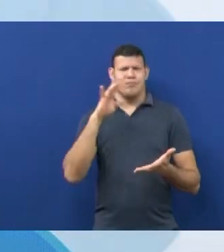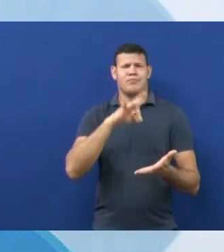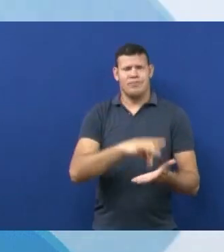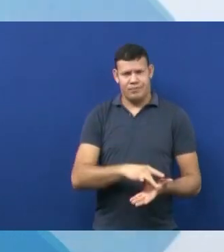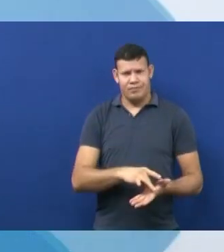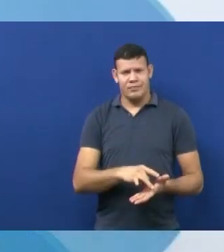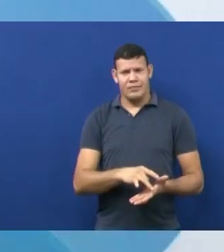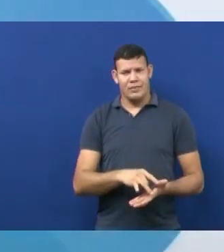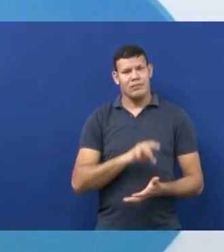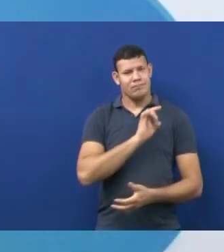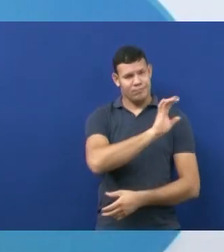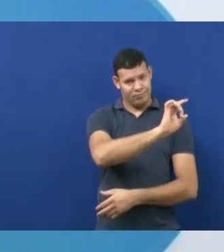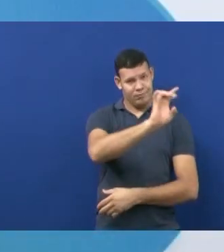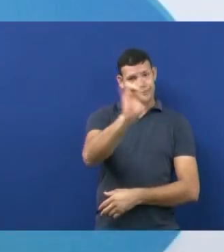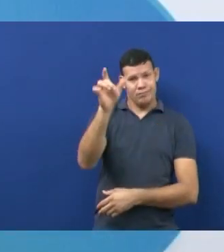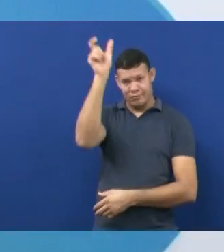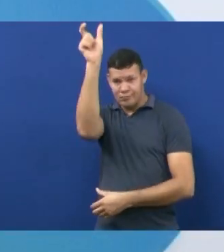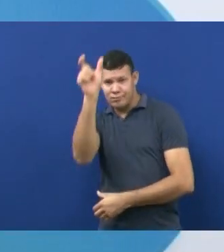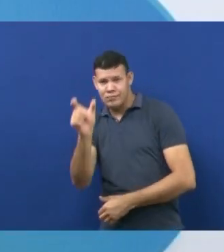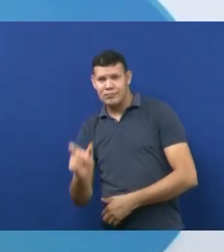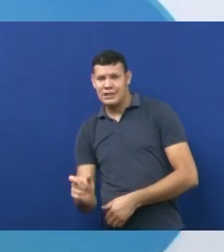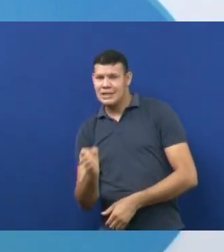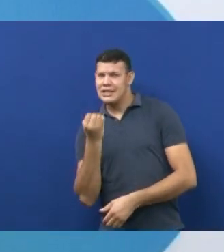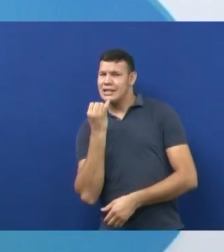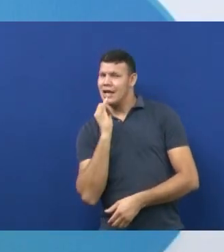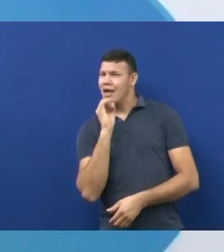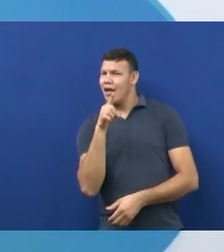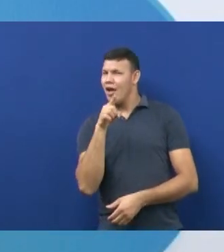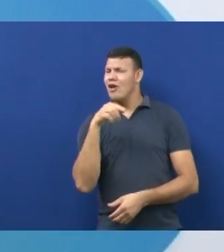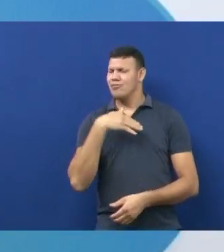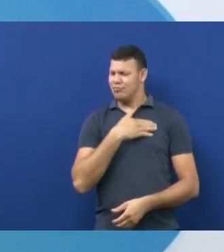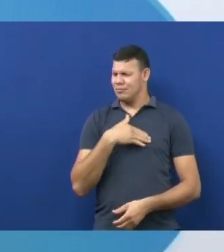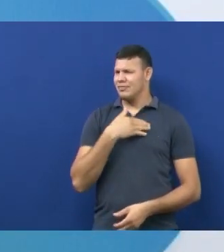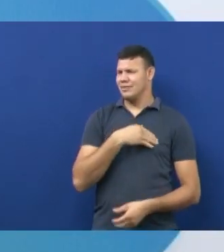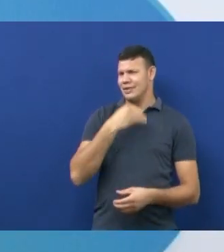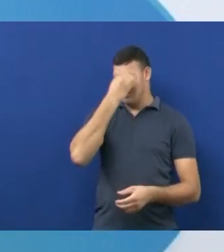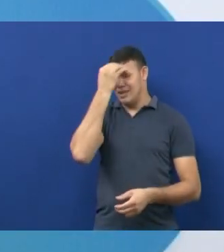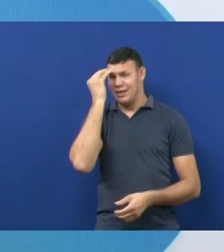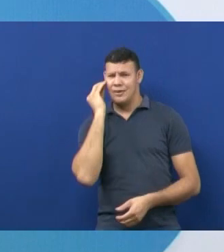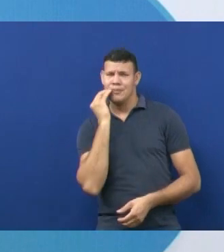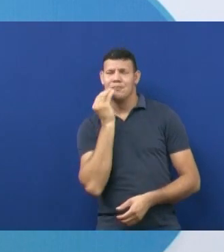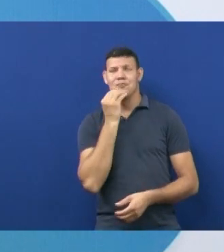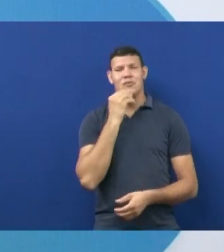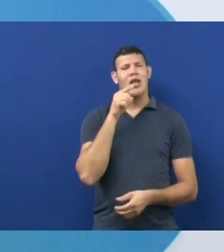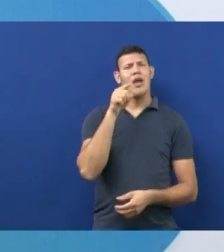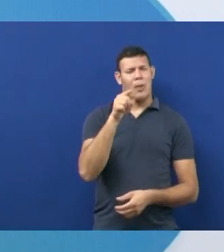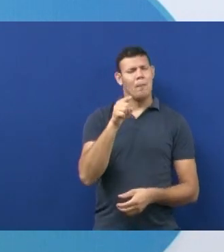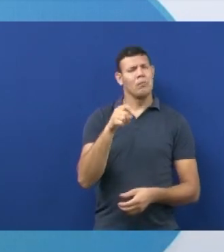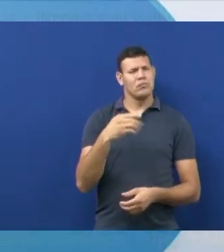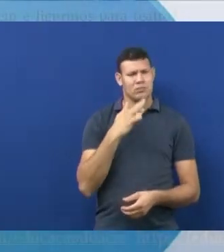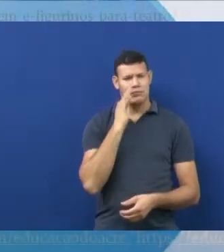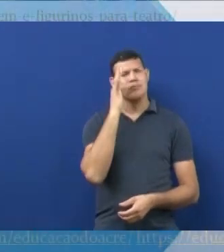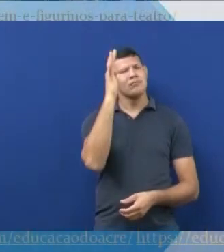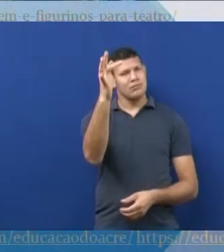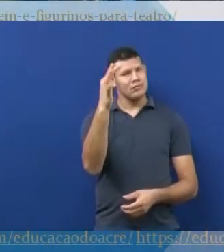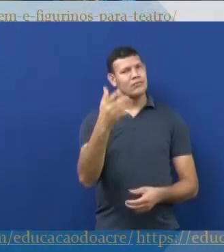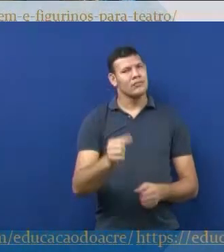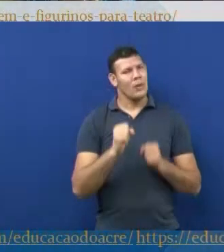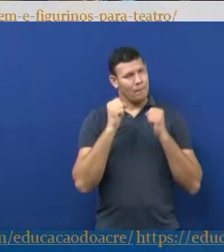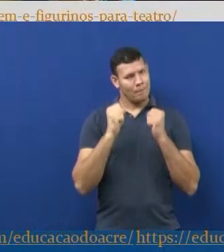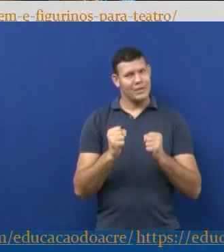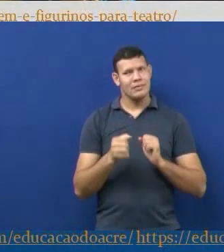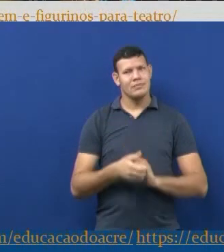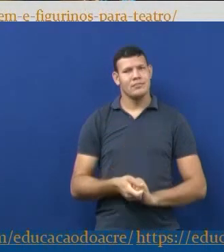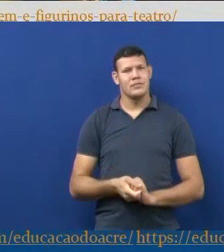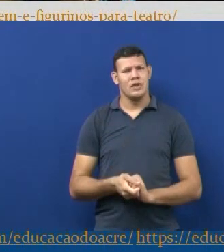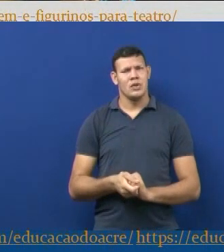no seu espetáculo. Então, se você gosta de maquiagem, quem sabe você pode ser um maquiador num espetáculo teatral. E por fim,